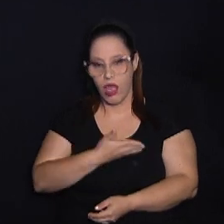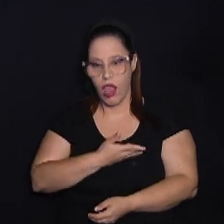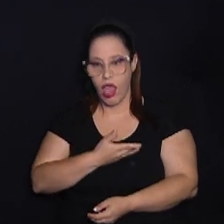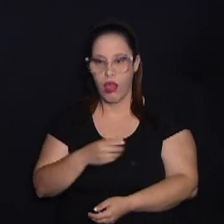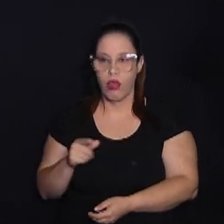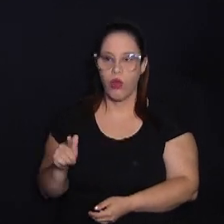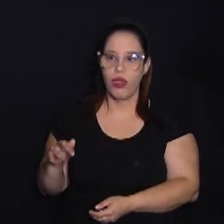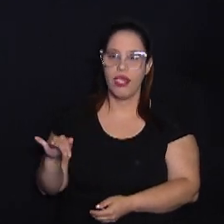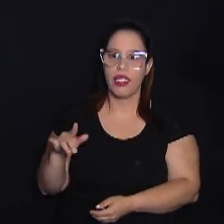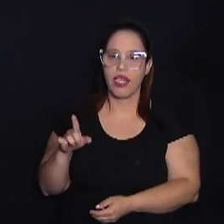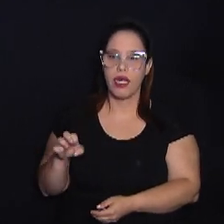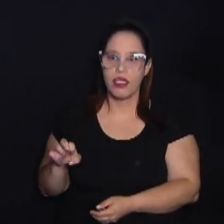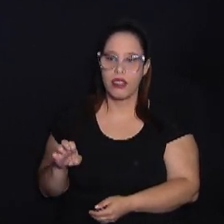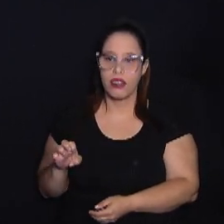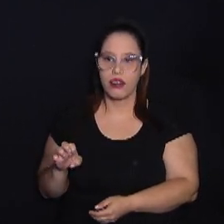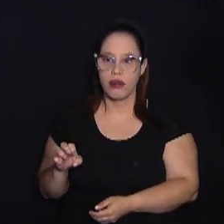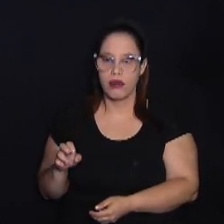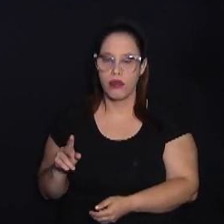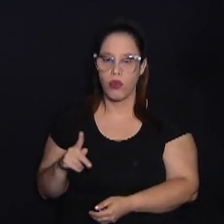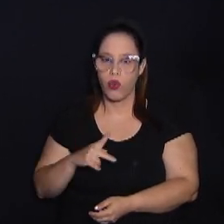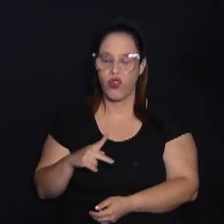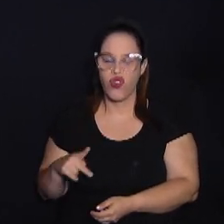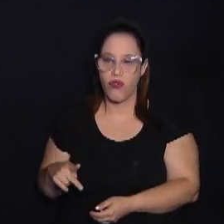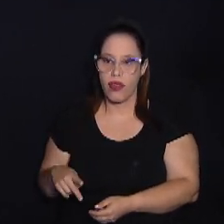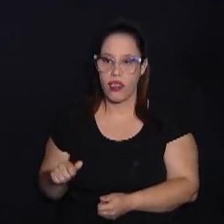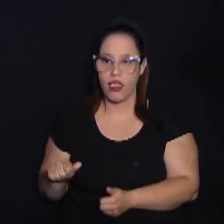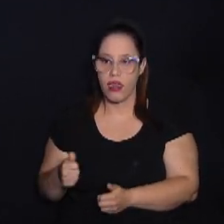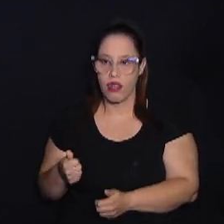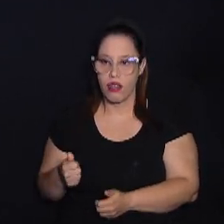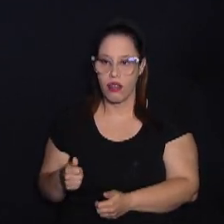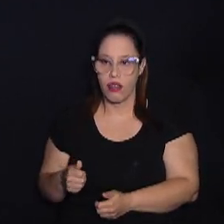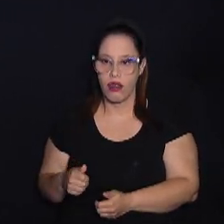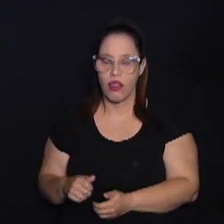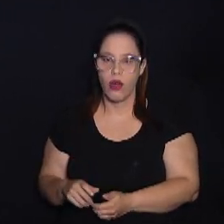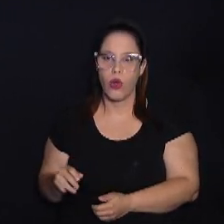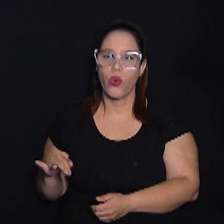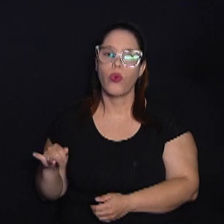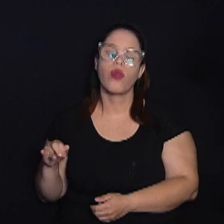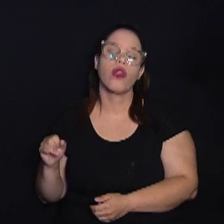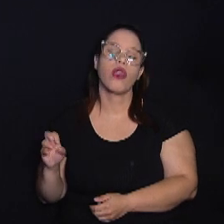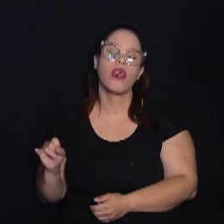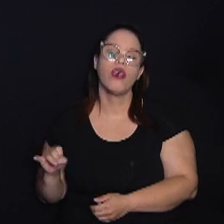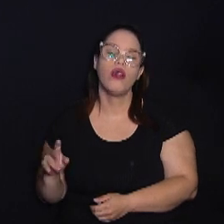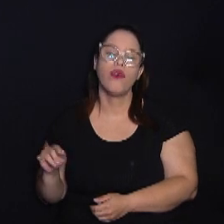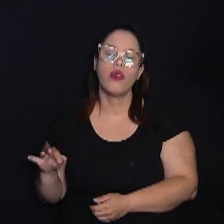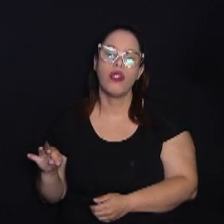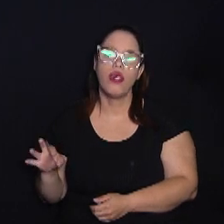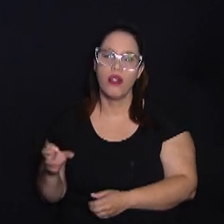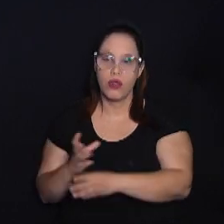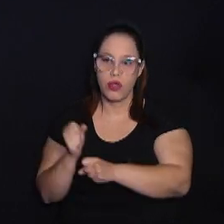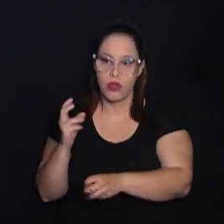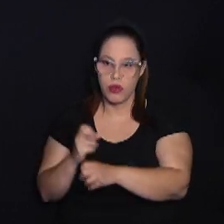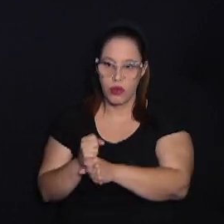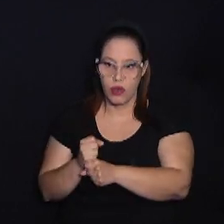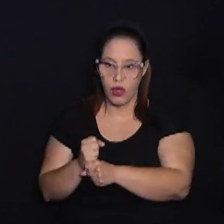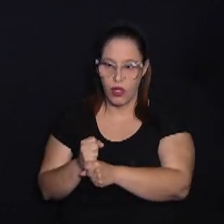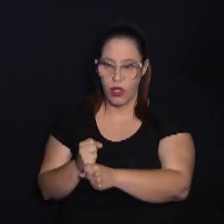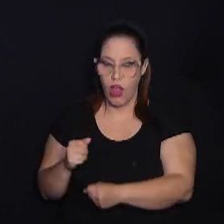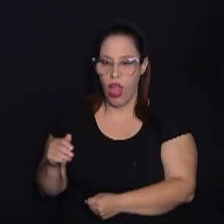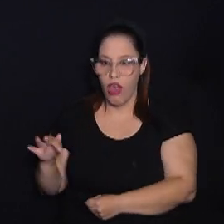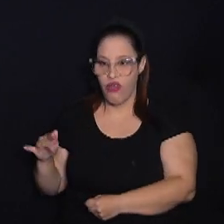Donizete, que é vice-presidente de desenvolvimento profissional do Conselho Federal de Contabilidade, a Flávia